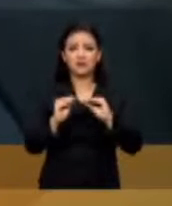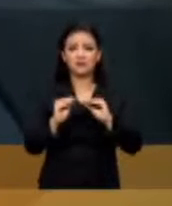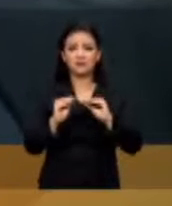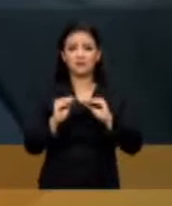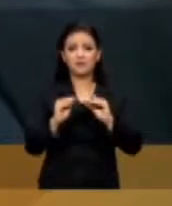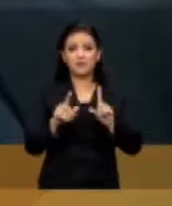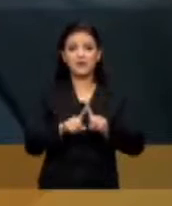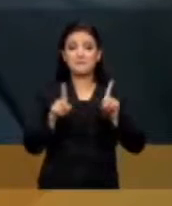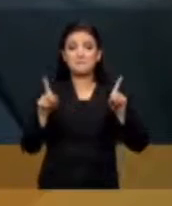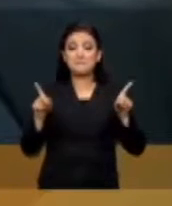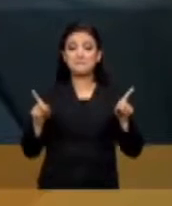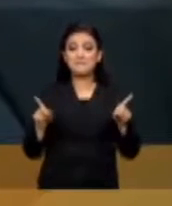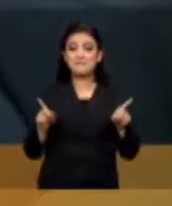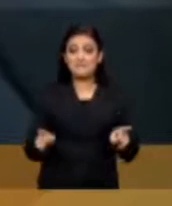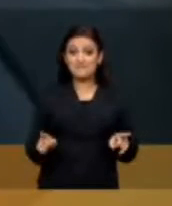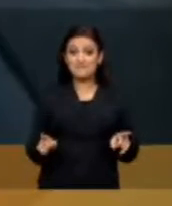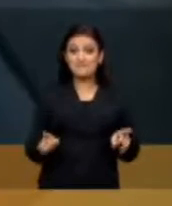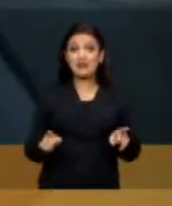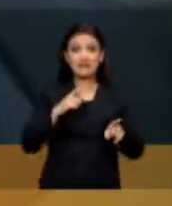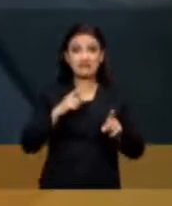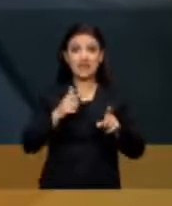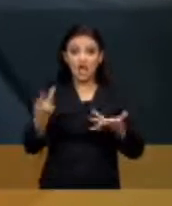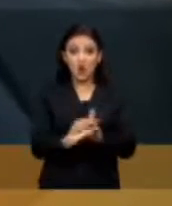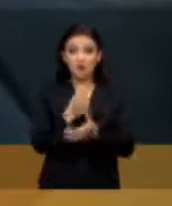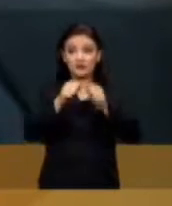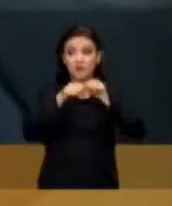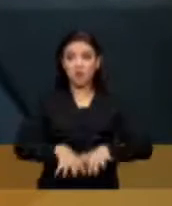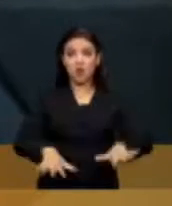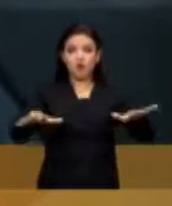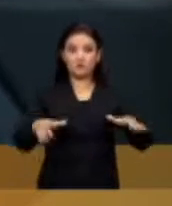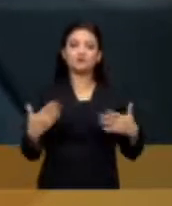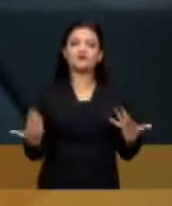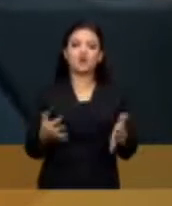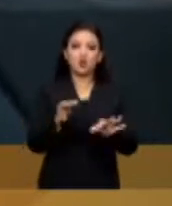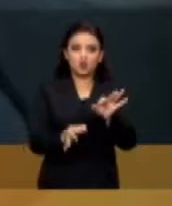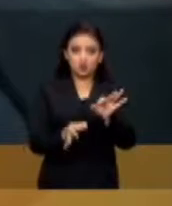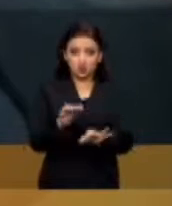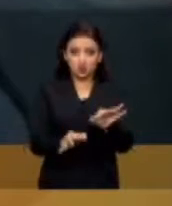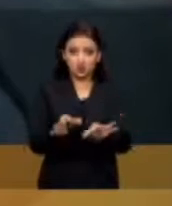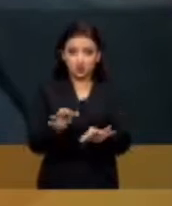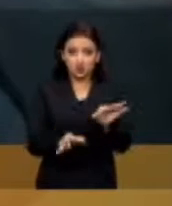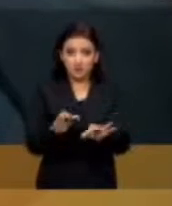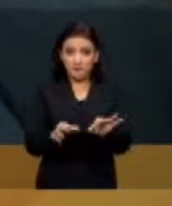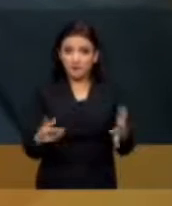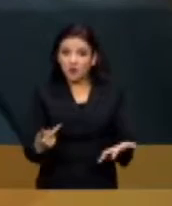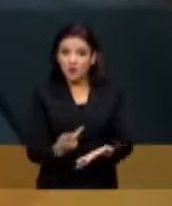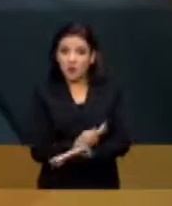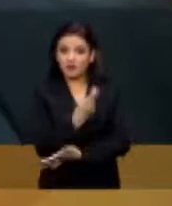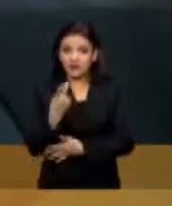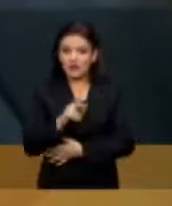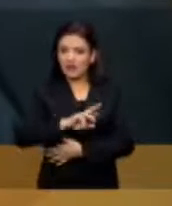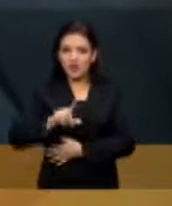fato, acontece no mundo da realidade. Este julgamento se passa na ágora da